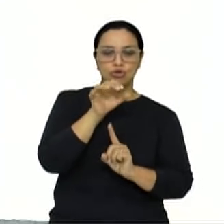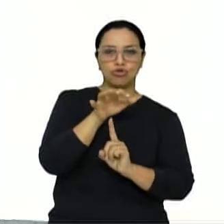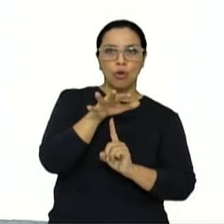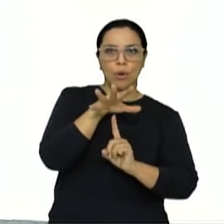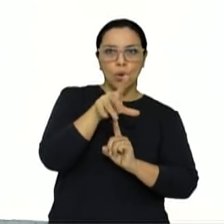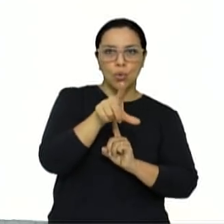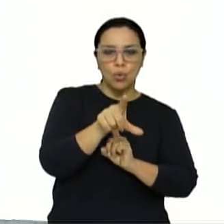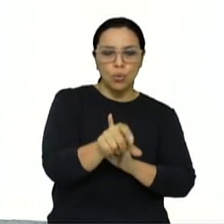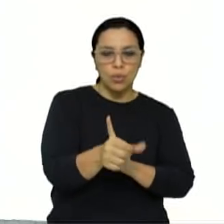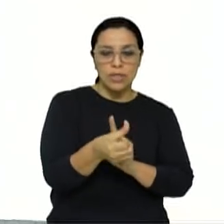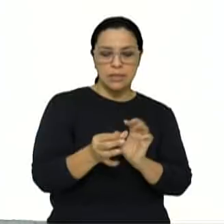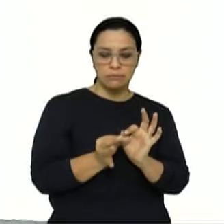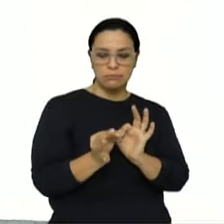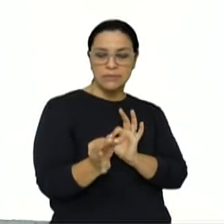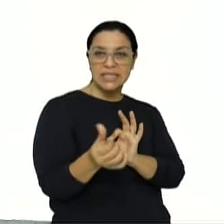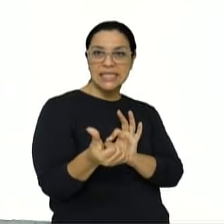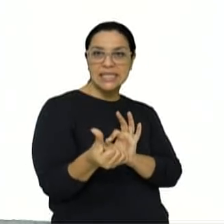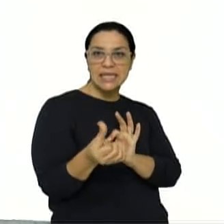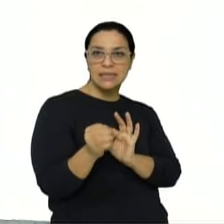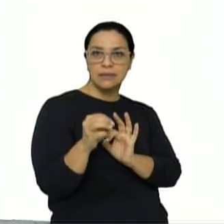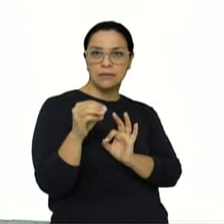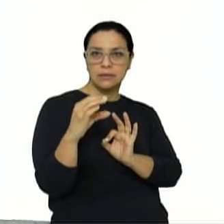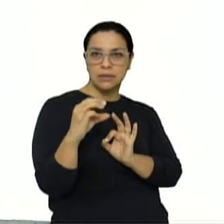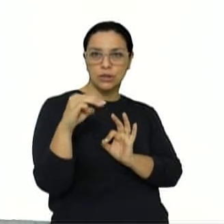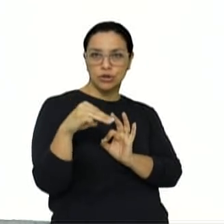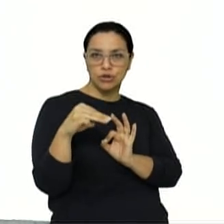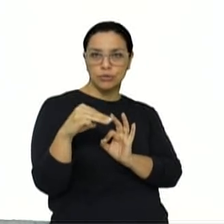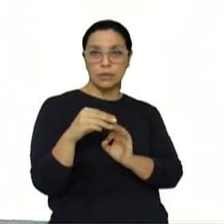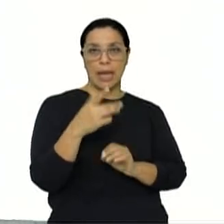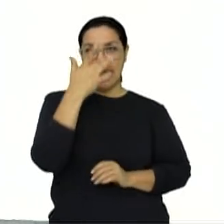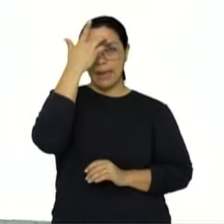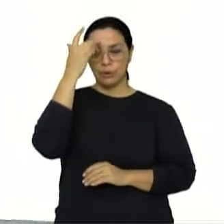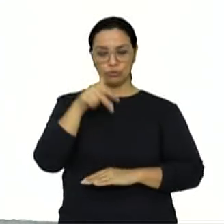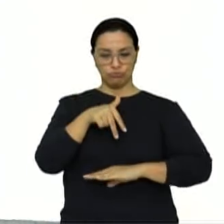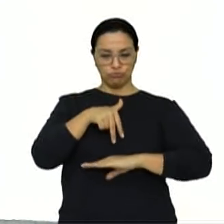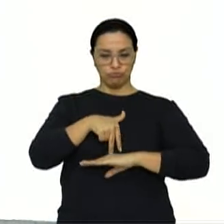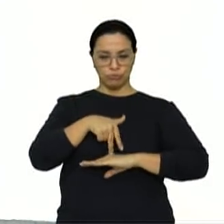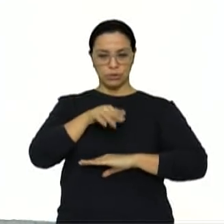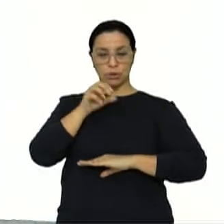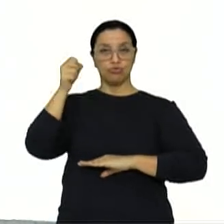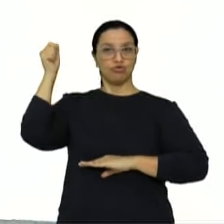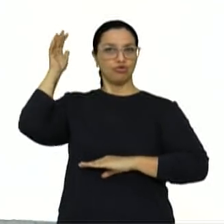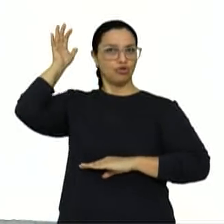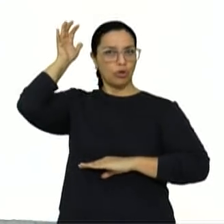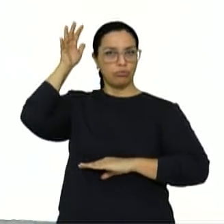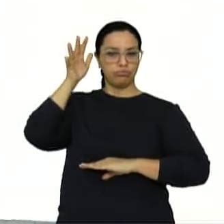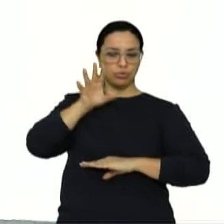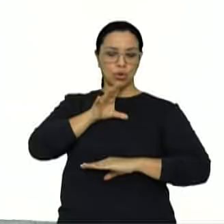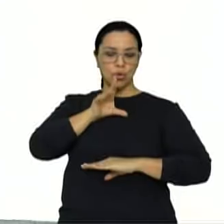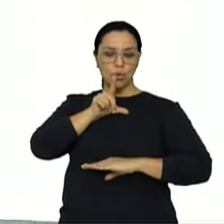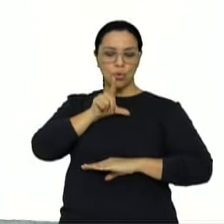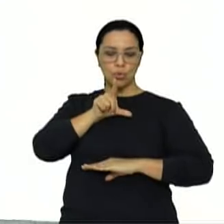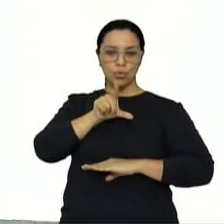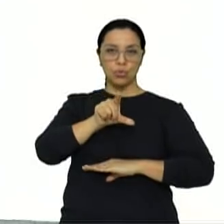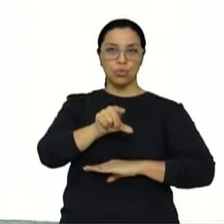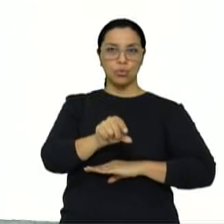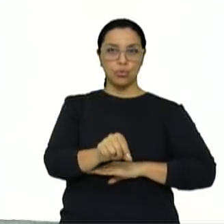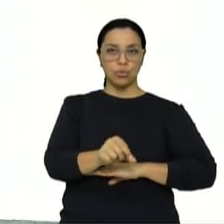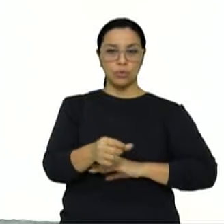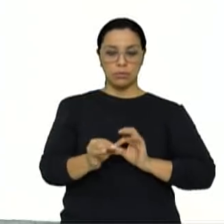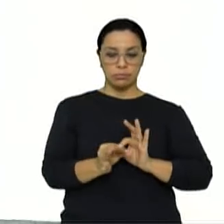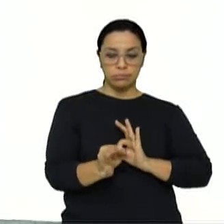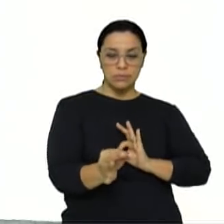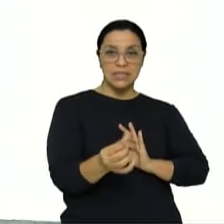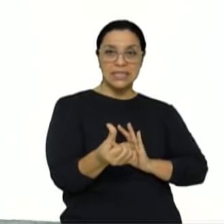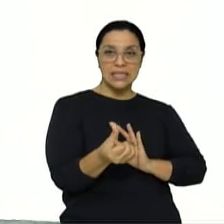centímetros. Tá? Então, a pessoa está em pé, paradinha ali, ela tem 1,80 m, a sombra dela projetada no solo tem 60 centímetros.